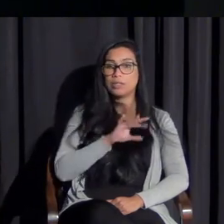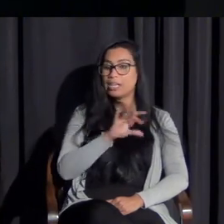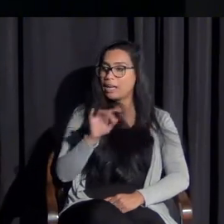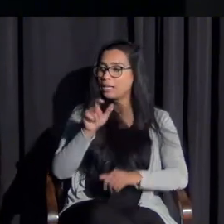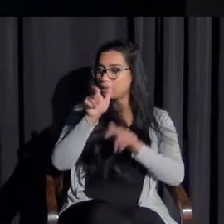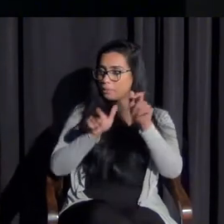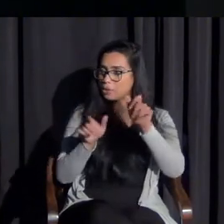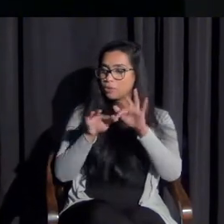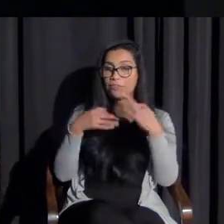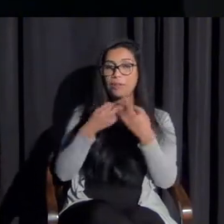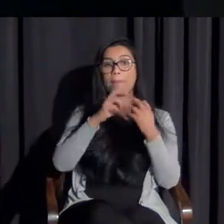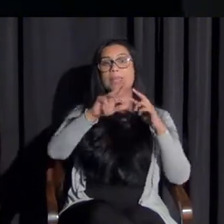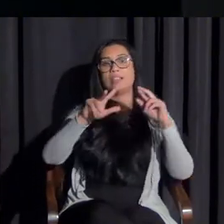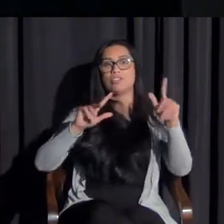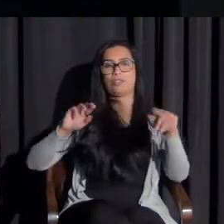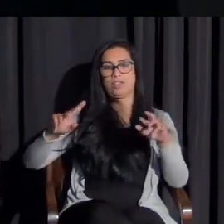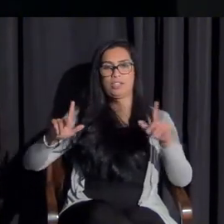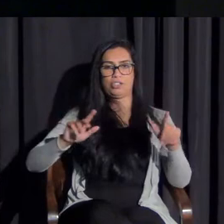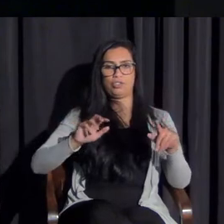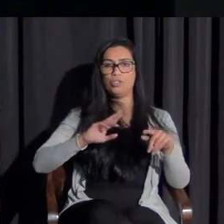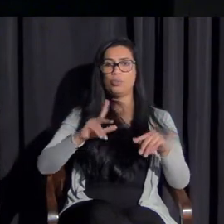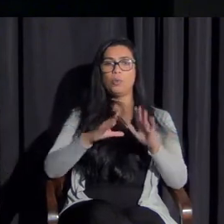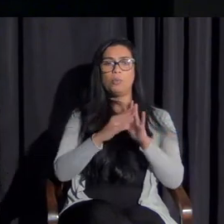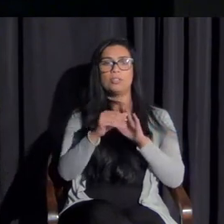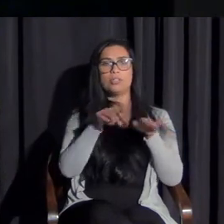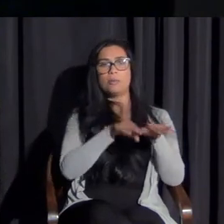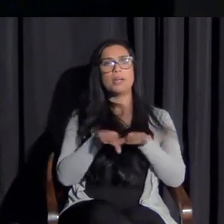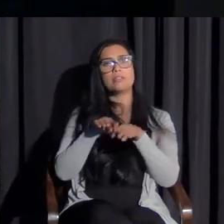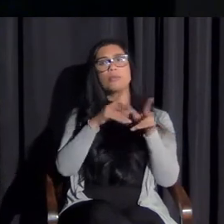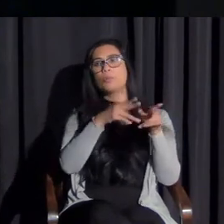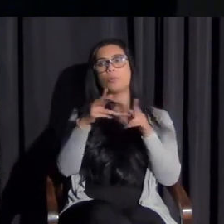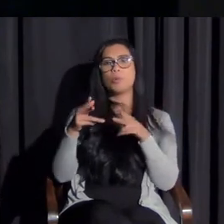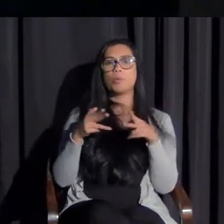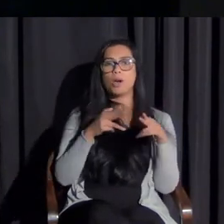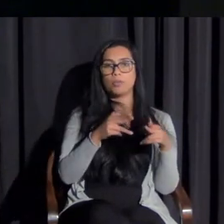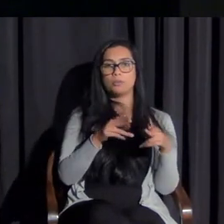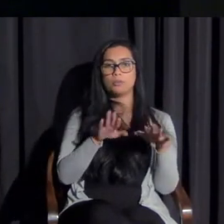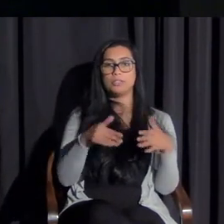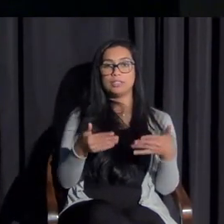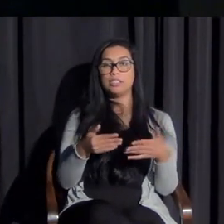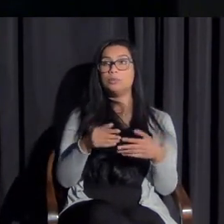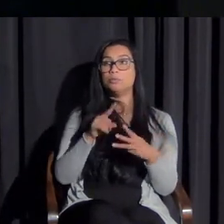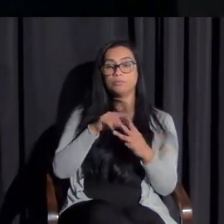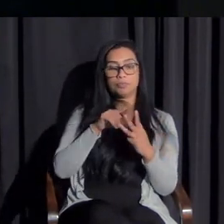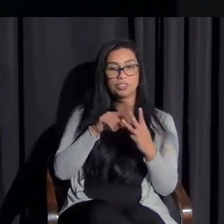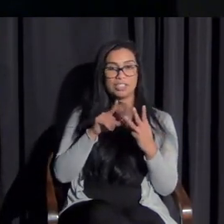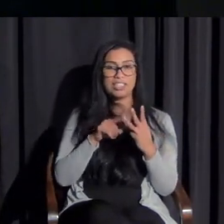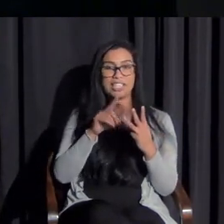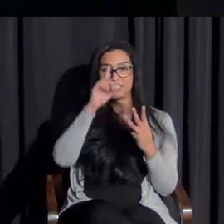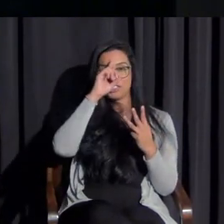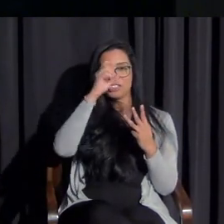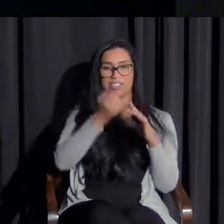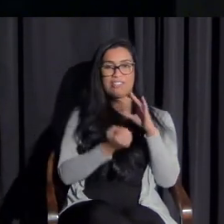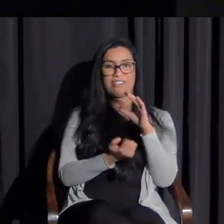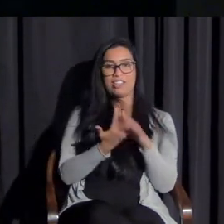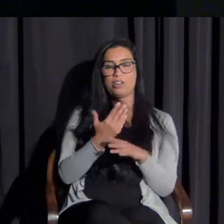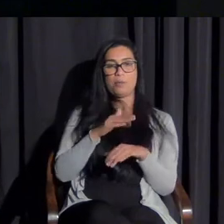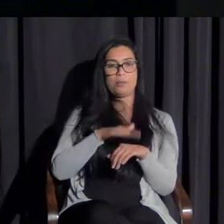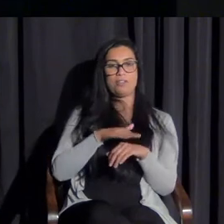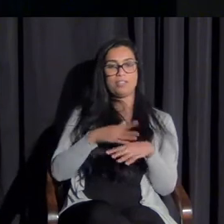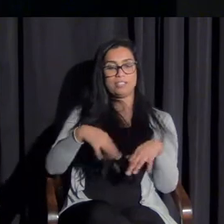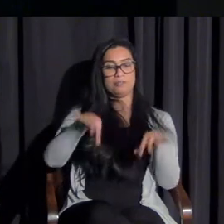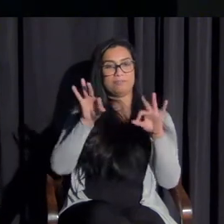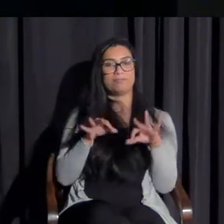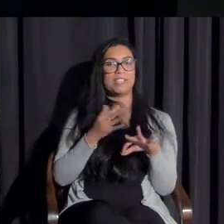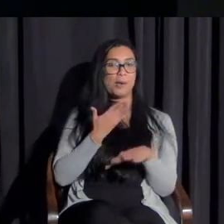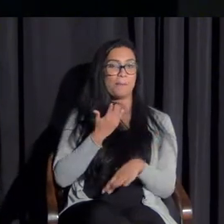nós fizemos essa opção? Então, está relacionado àquilo que a gente defende, projeto de educação que a gente